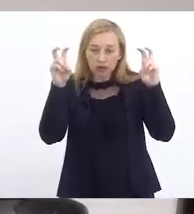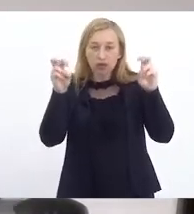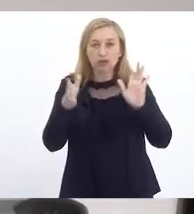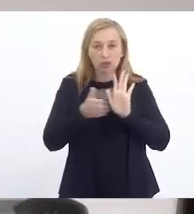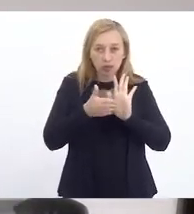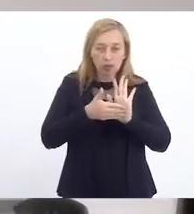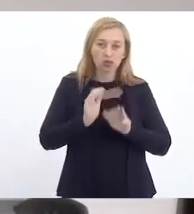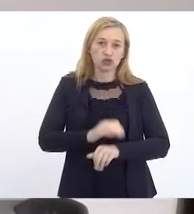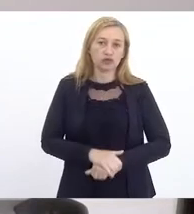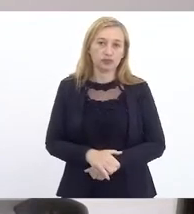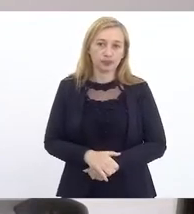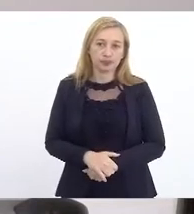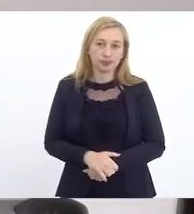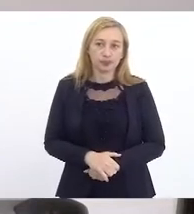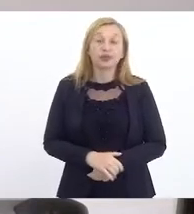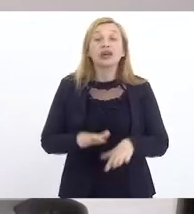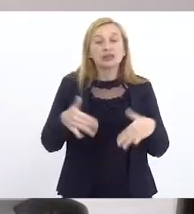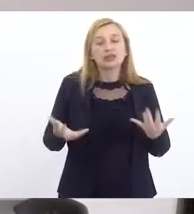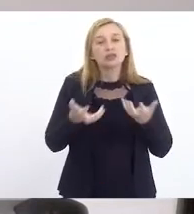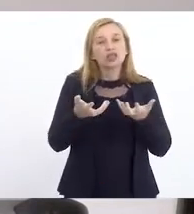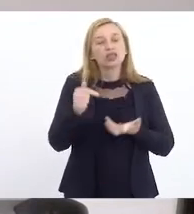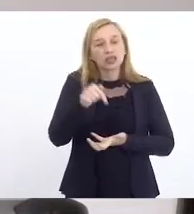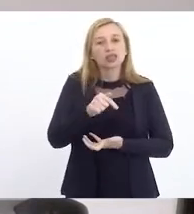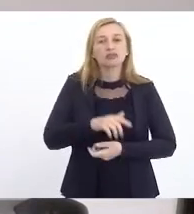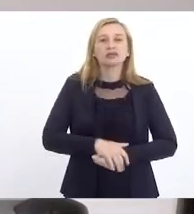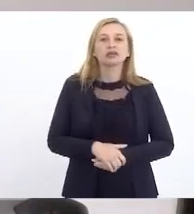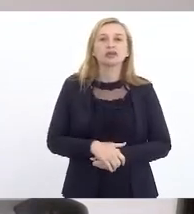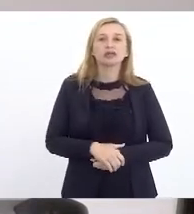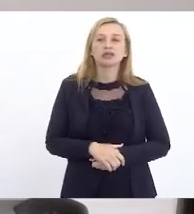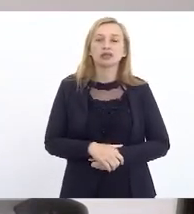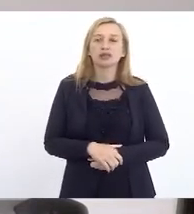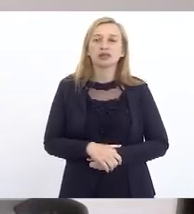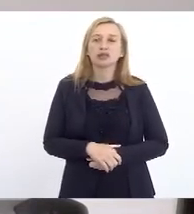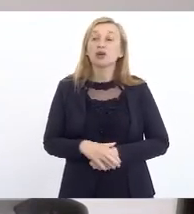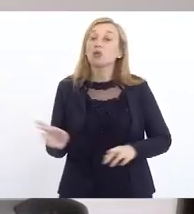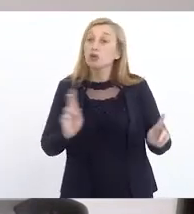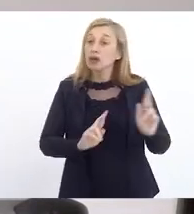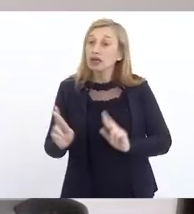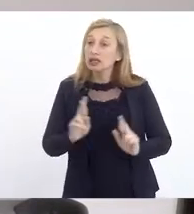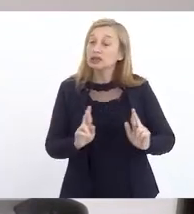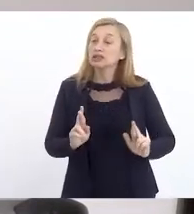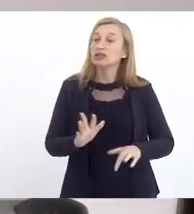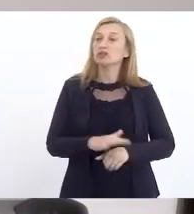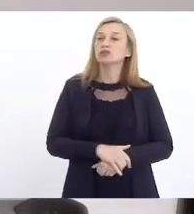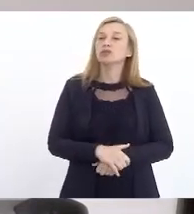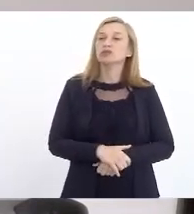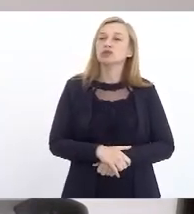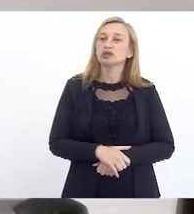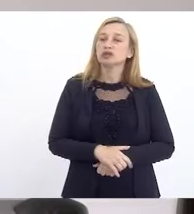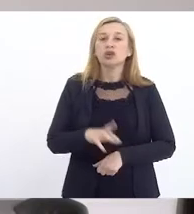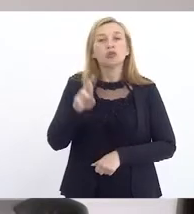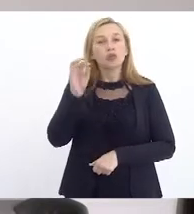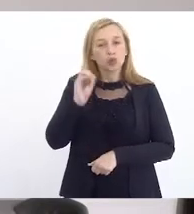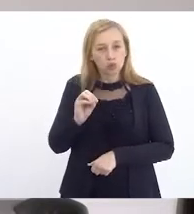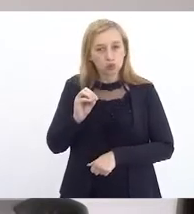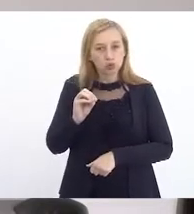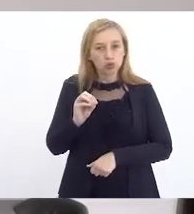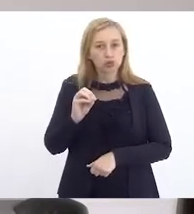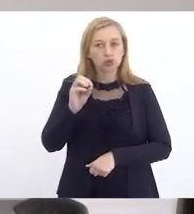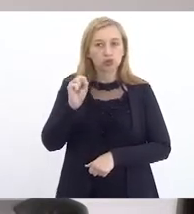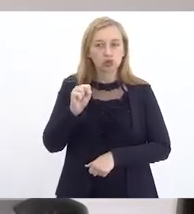proposta. Então, eu queria aqui, em relação ao nosso querido Bruno Sobral,